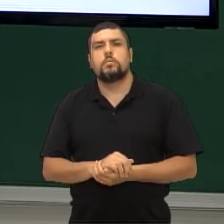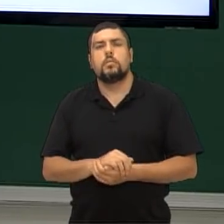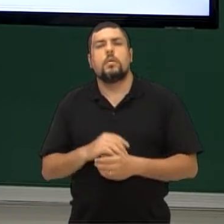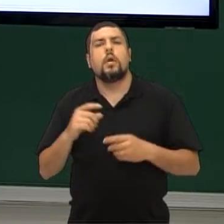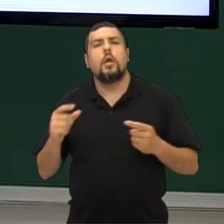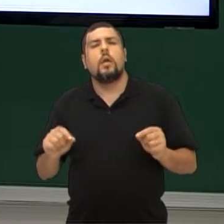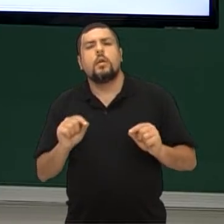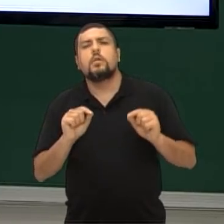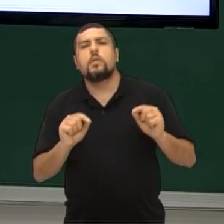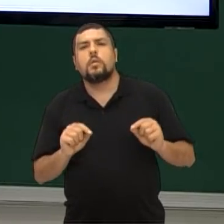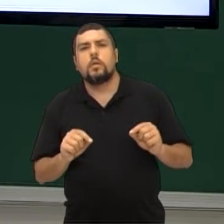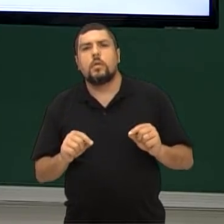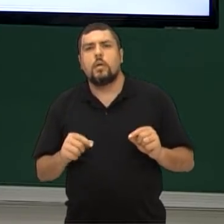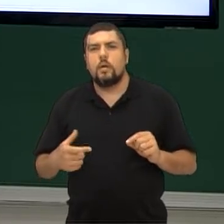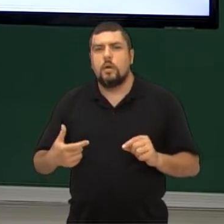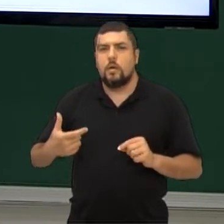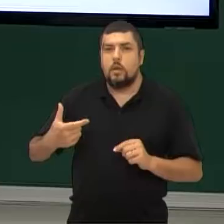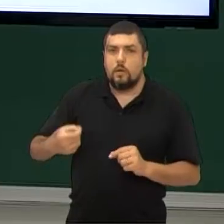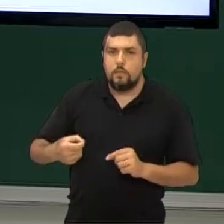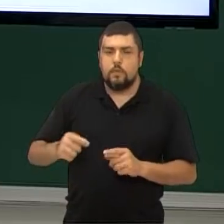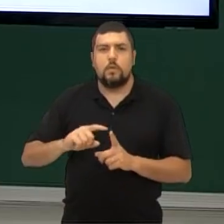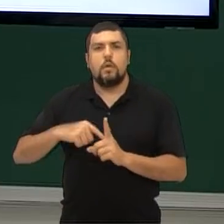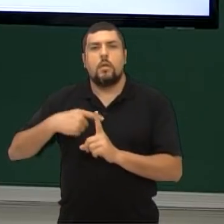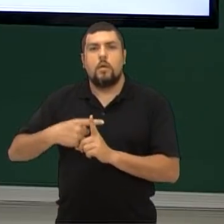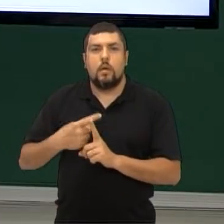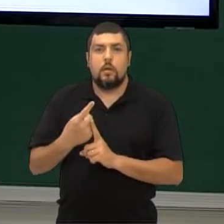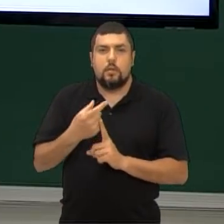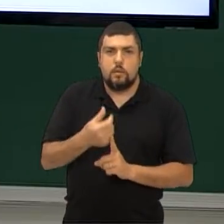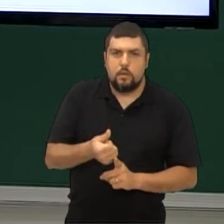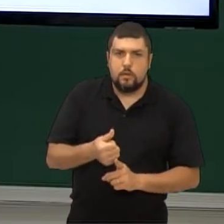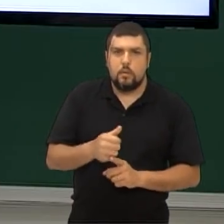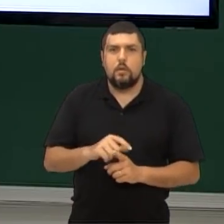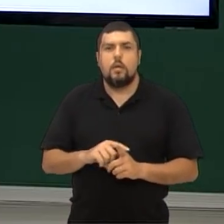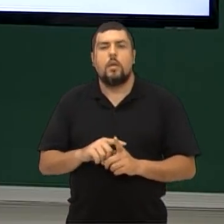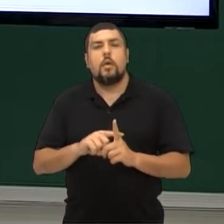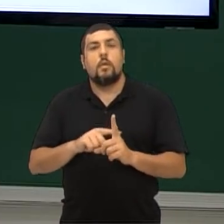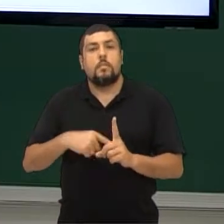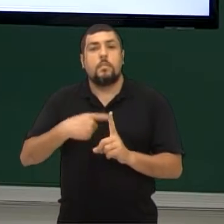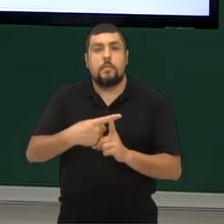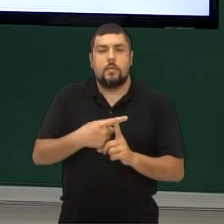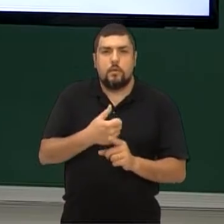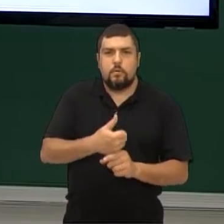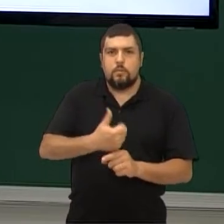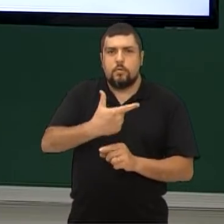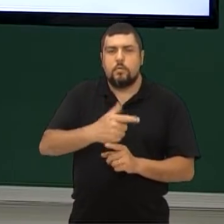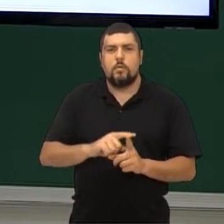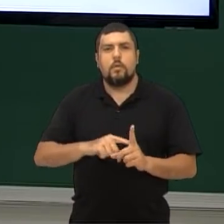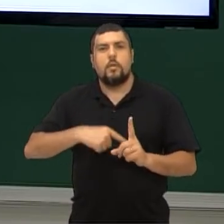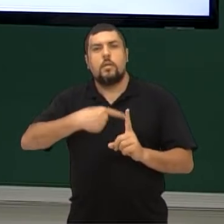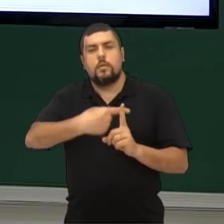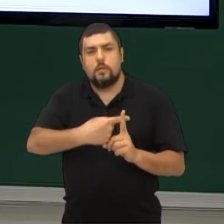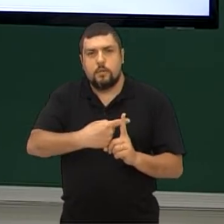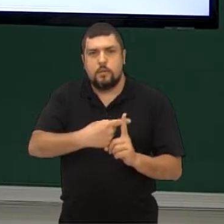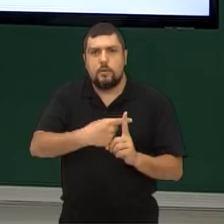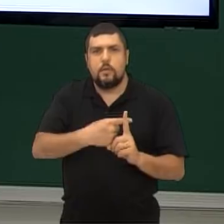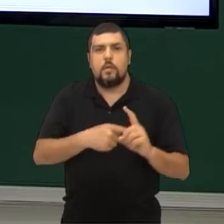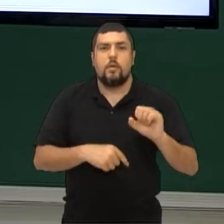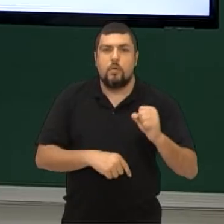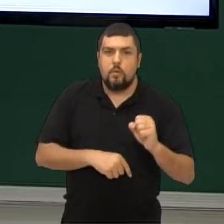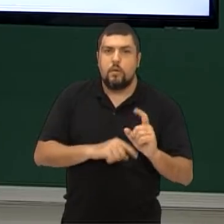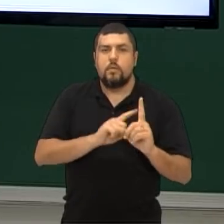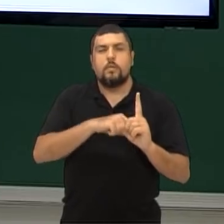rifa? 20 alunos comprando 1, 16 comprando 2, mais 12 comprando 5, mais 8 comprando